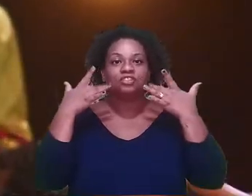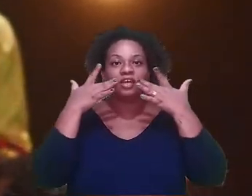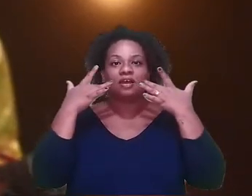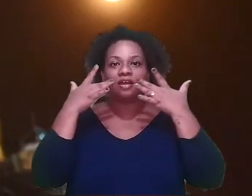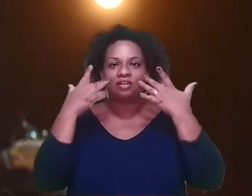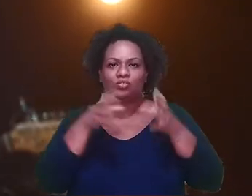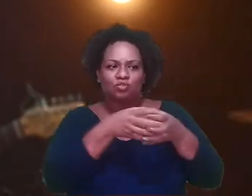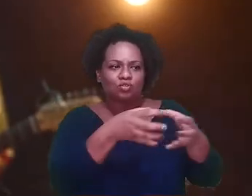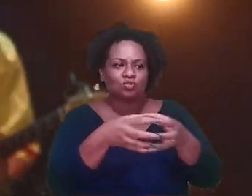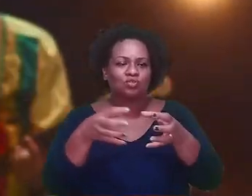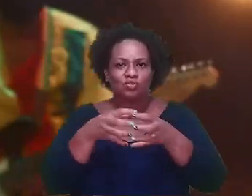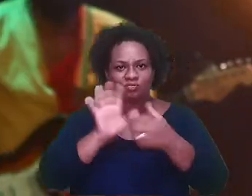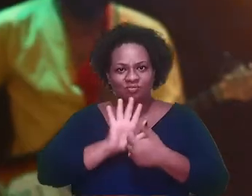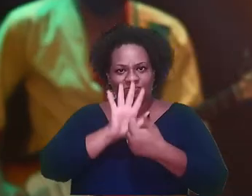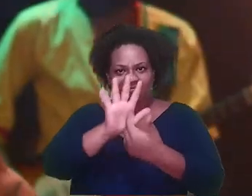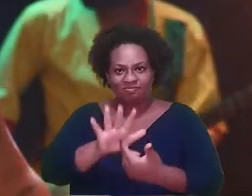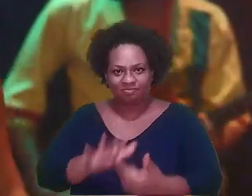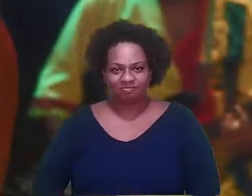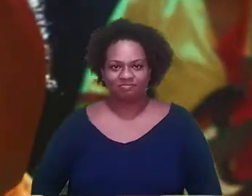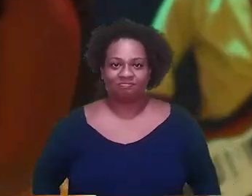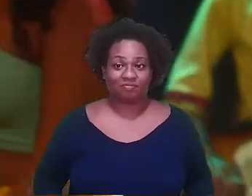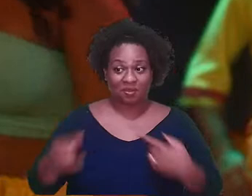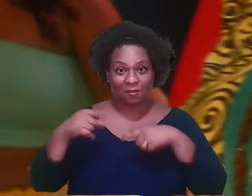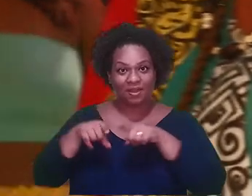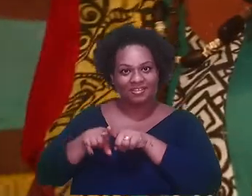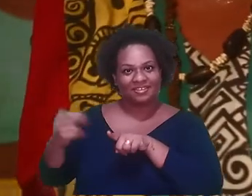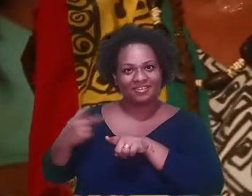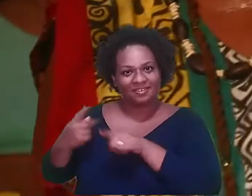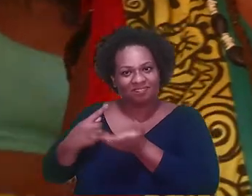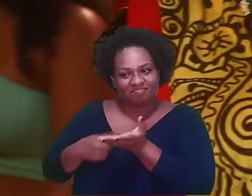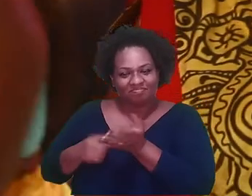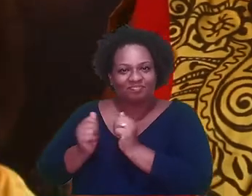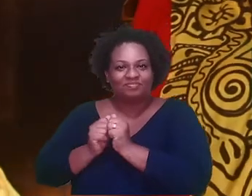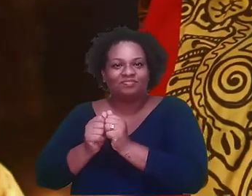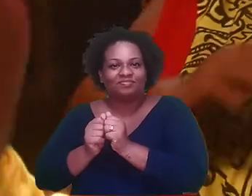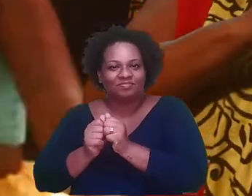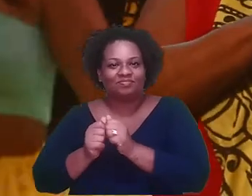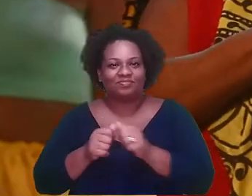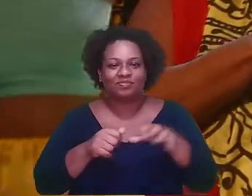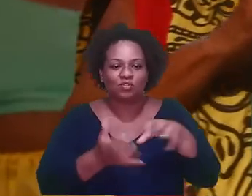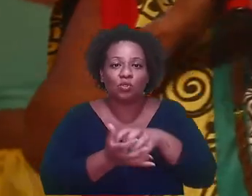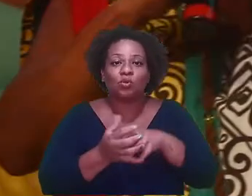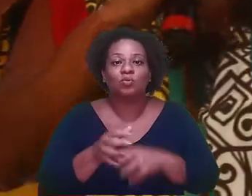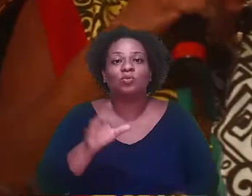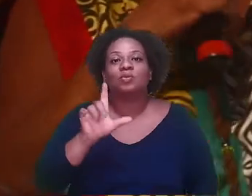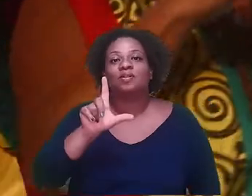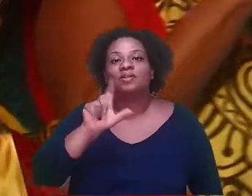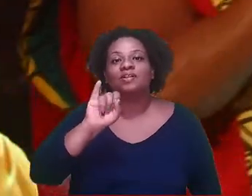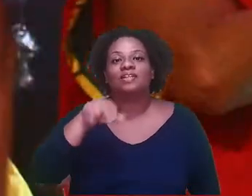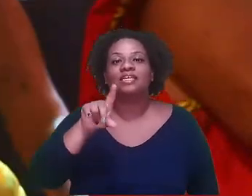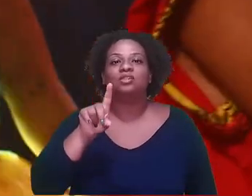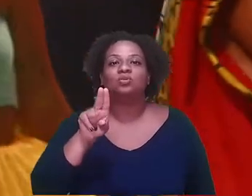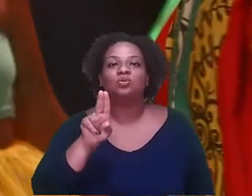Grande Espetáculo, que fez uma parceria conosco, Parque Dona Lindu